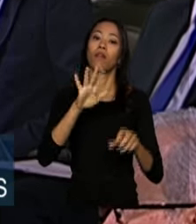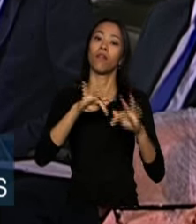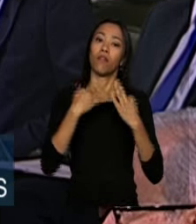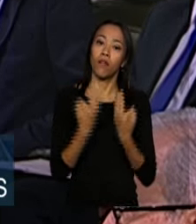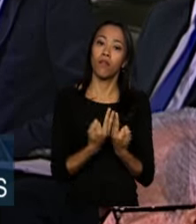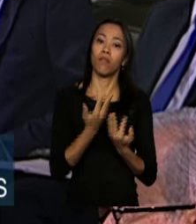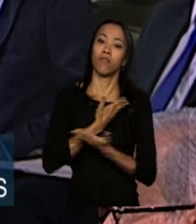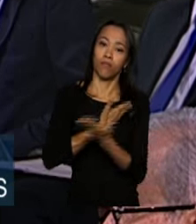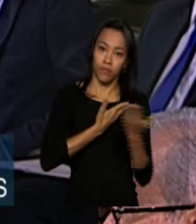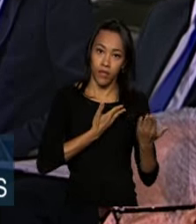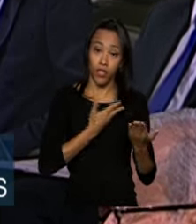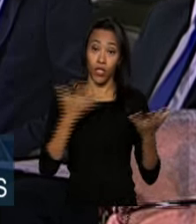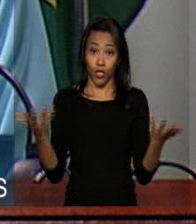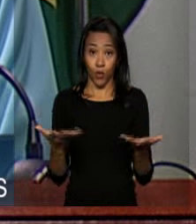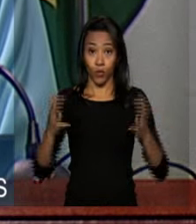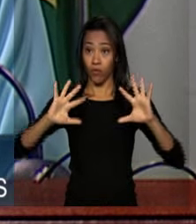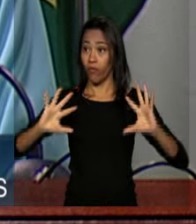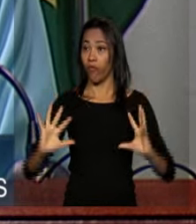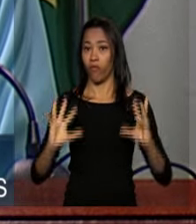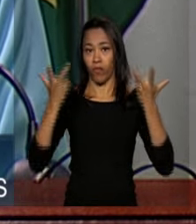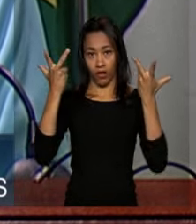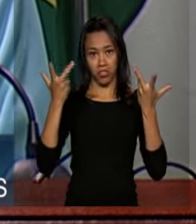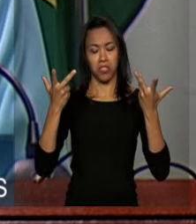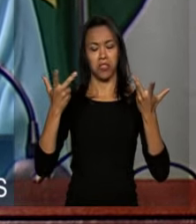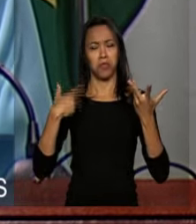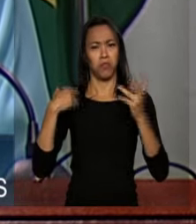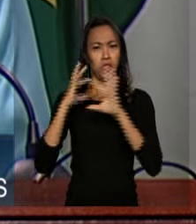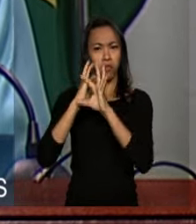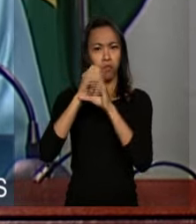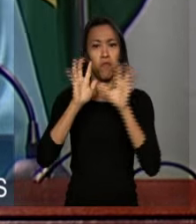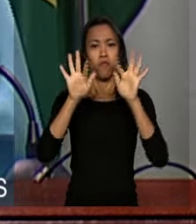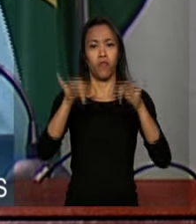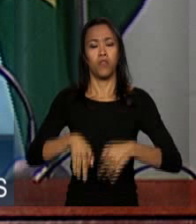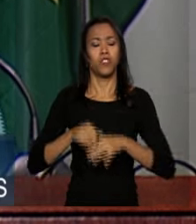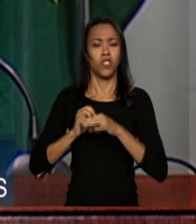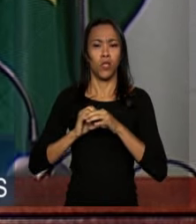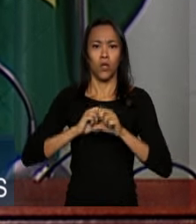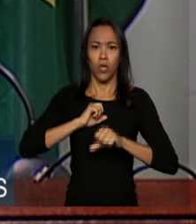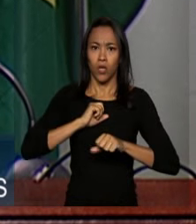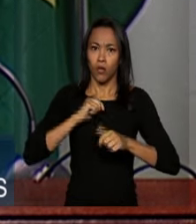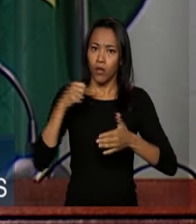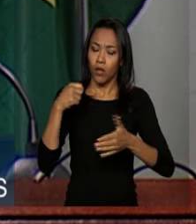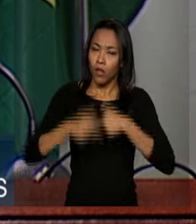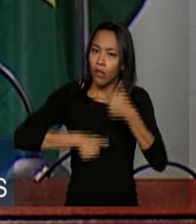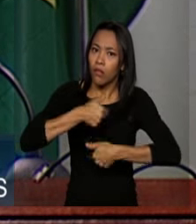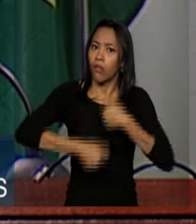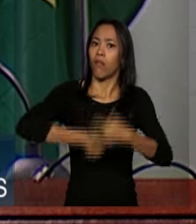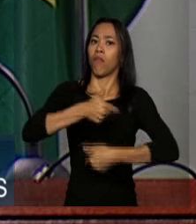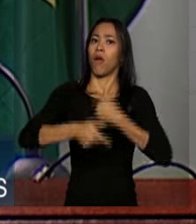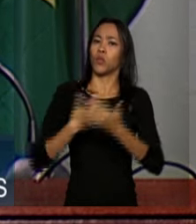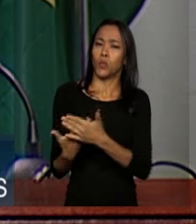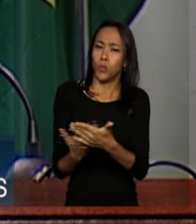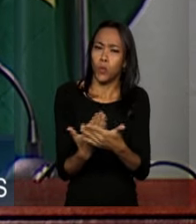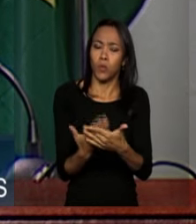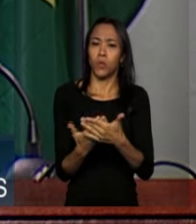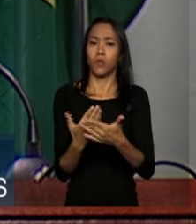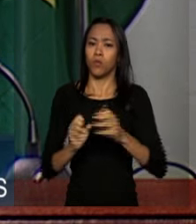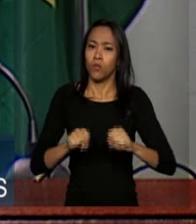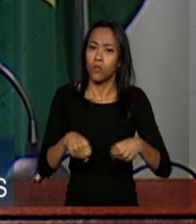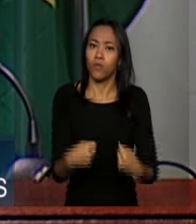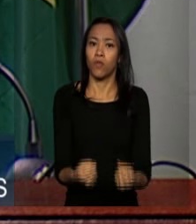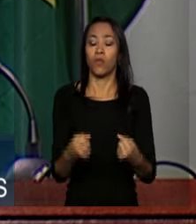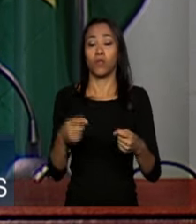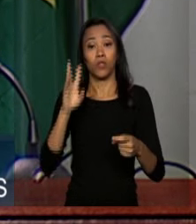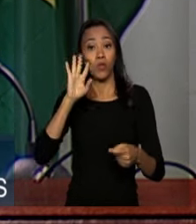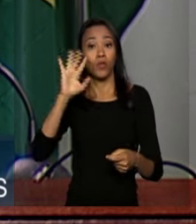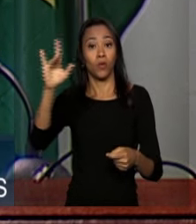no dia de hoje a conclusão de um esforço e um sonho e o início de uma carreira de serviço